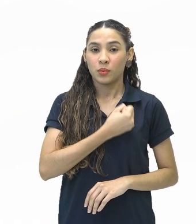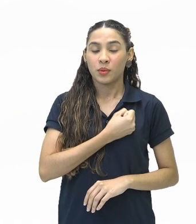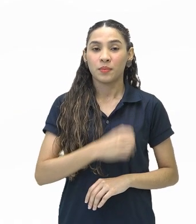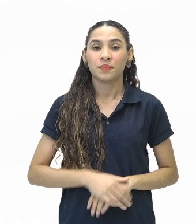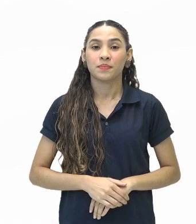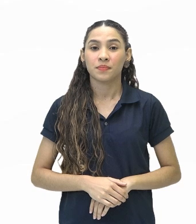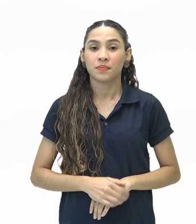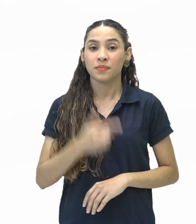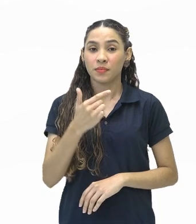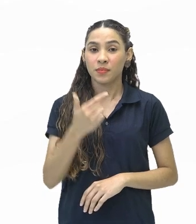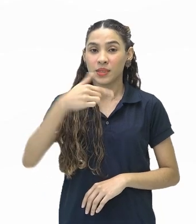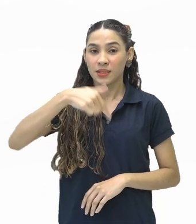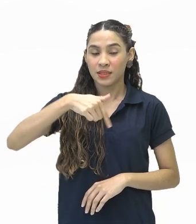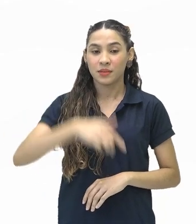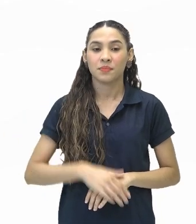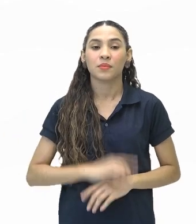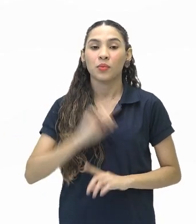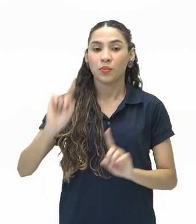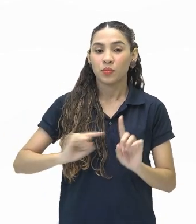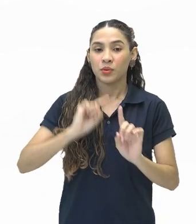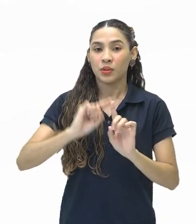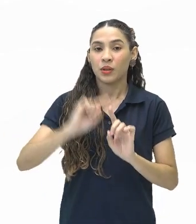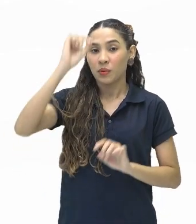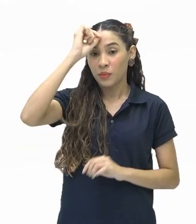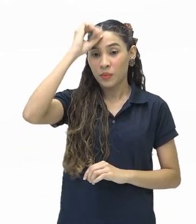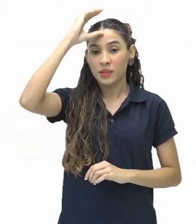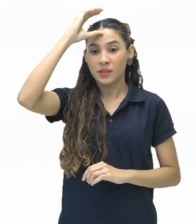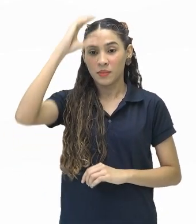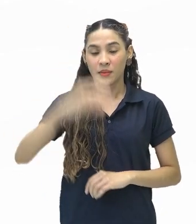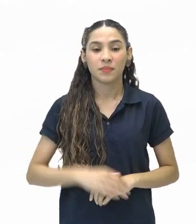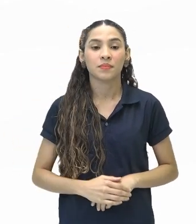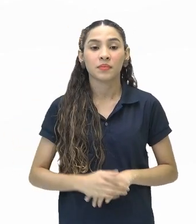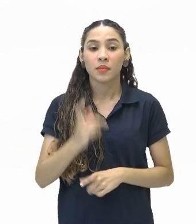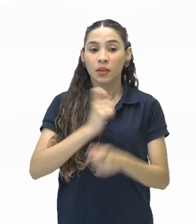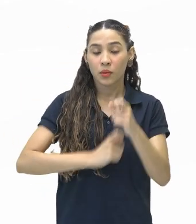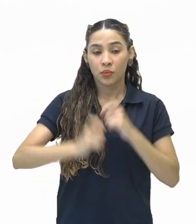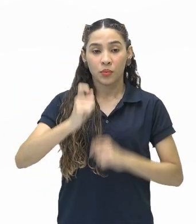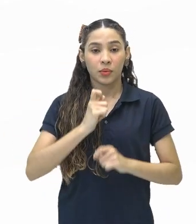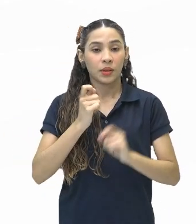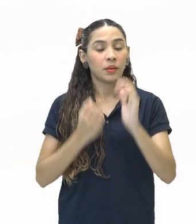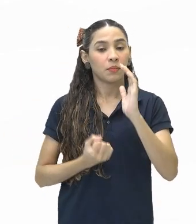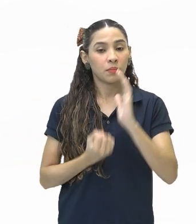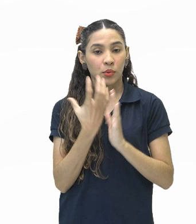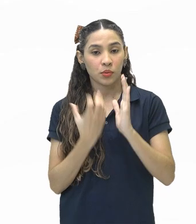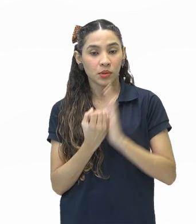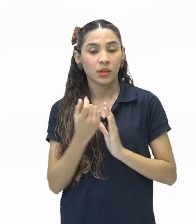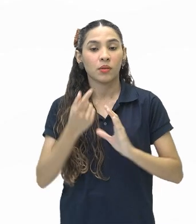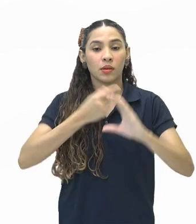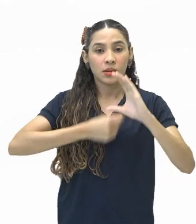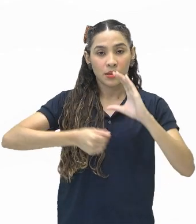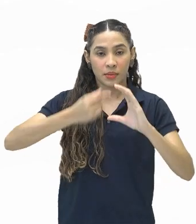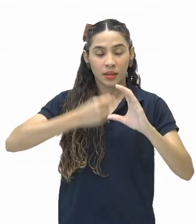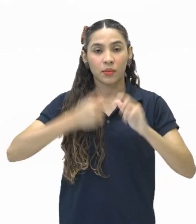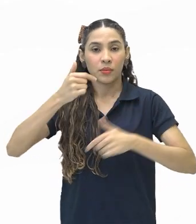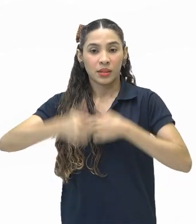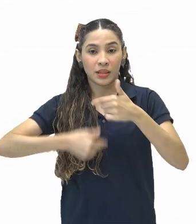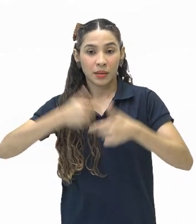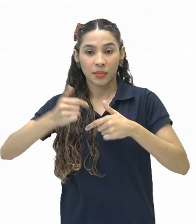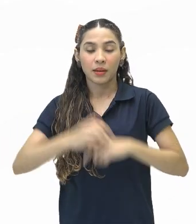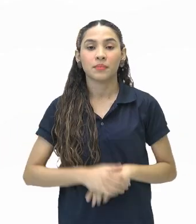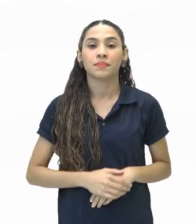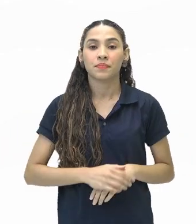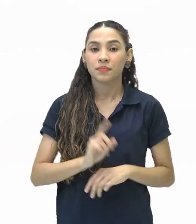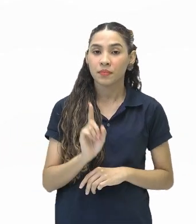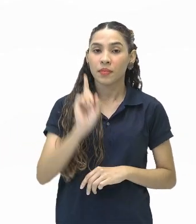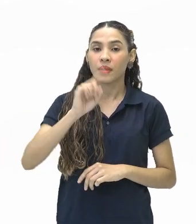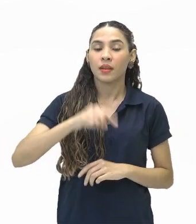Nós estamos na aula de número 27, o objeto do conhecimento, a economia, a produção, o capital e trabalho